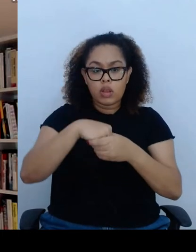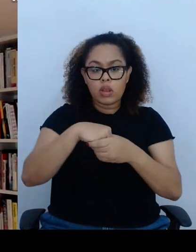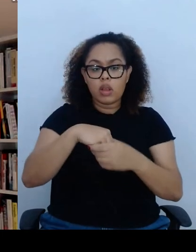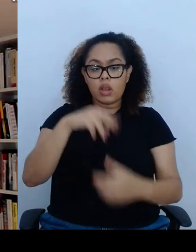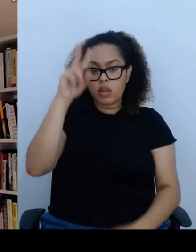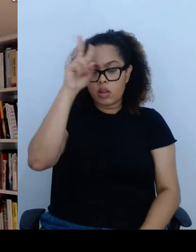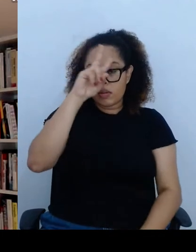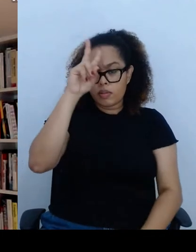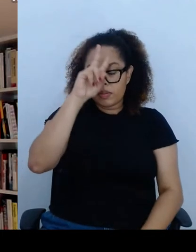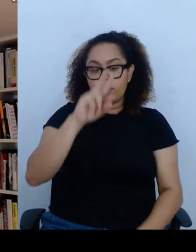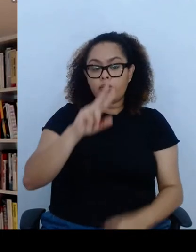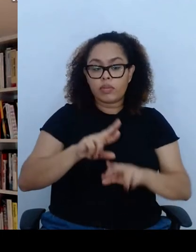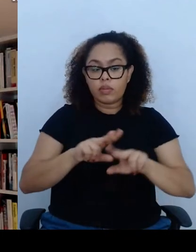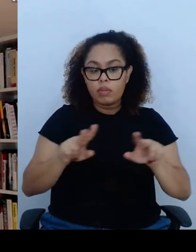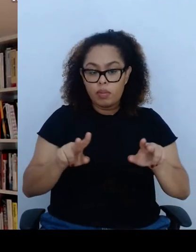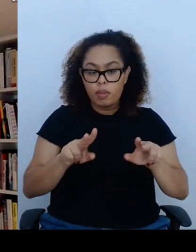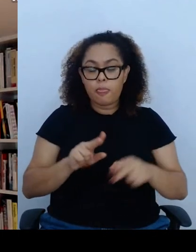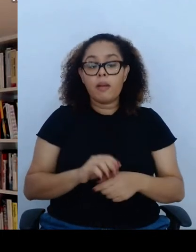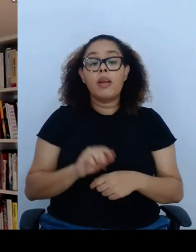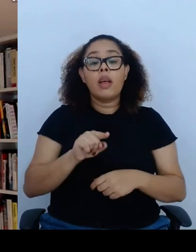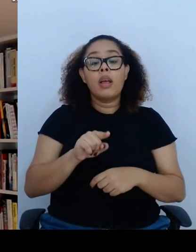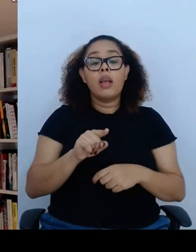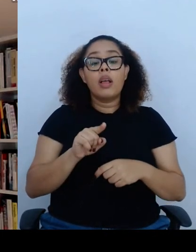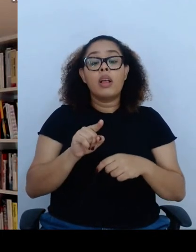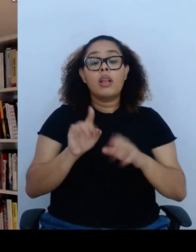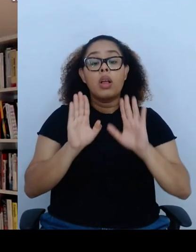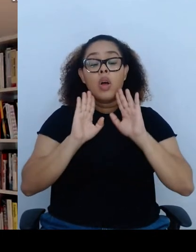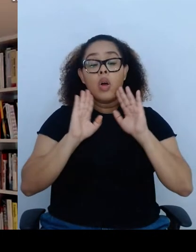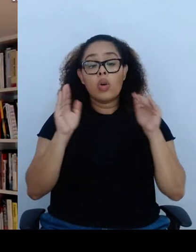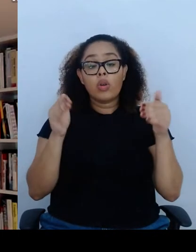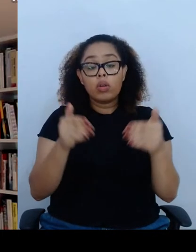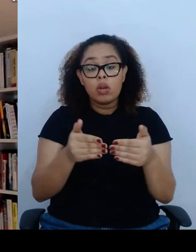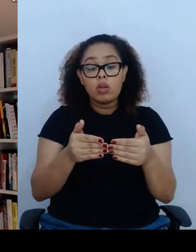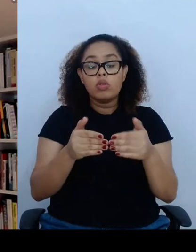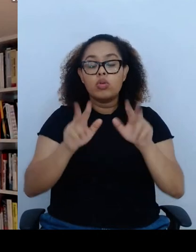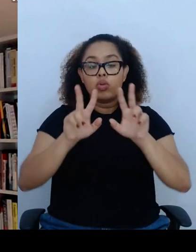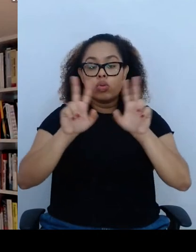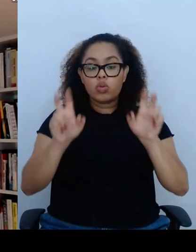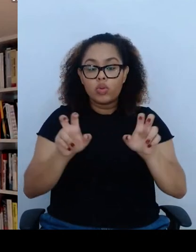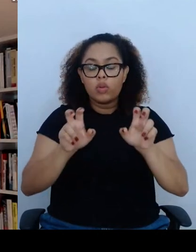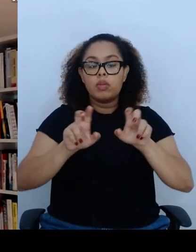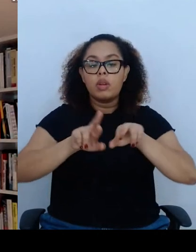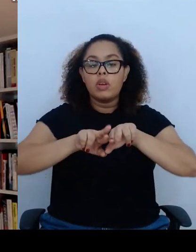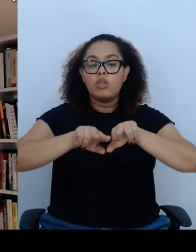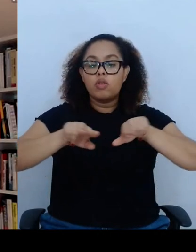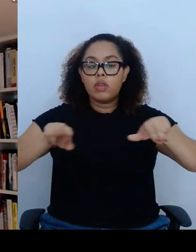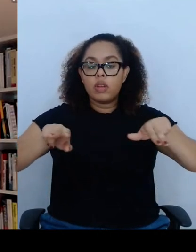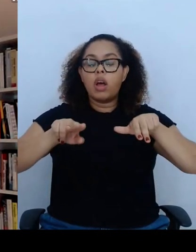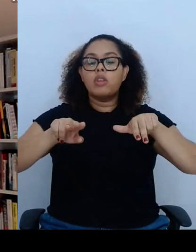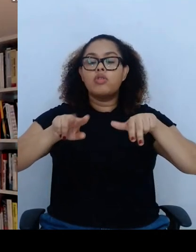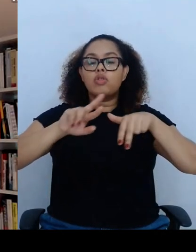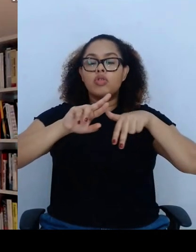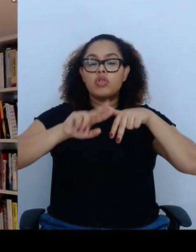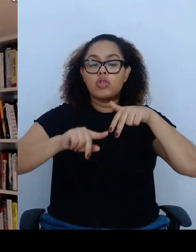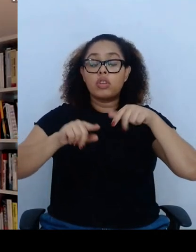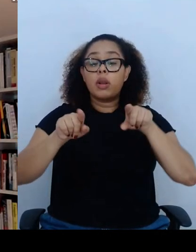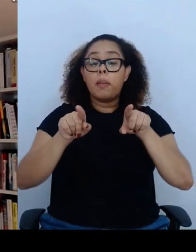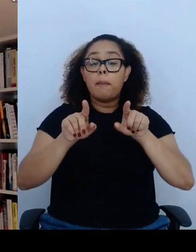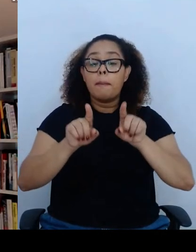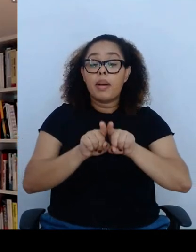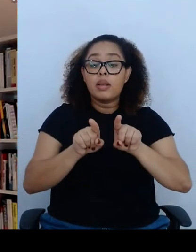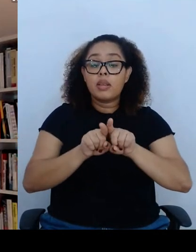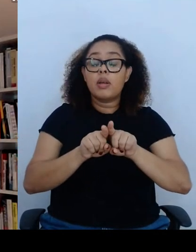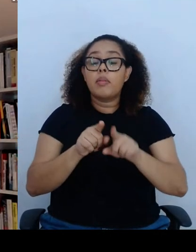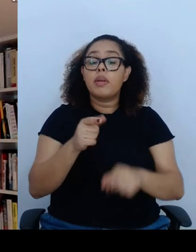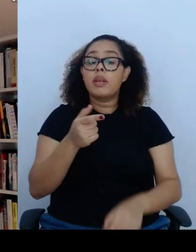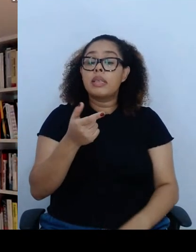diversidade né ela se refere obviamente a diversidade sexual mas em inglês nós acabamos por usar